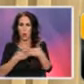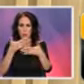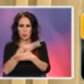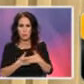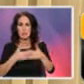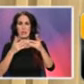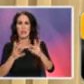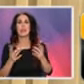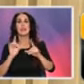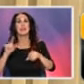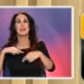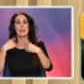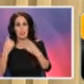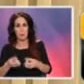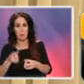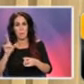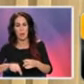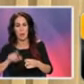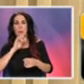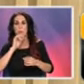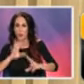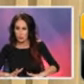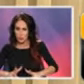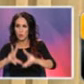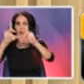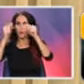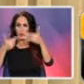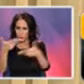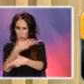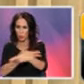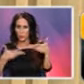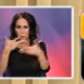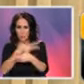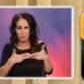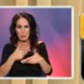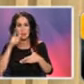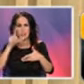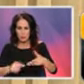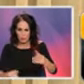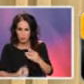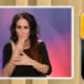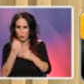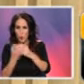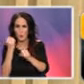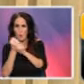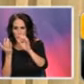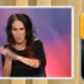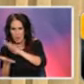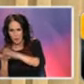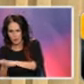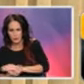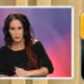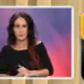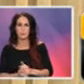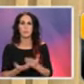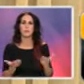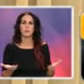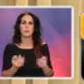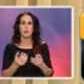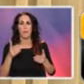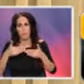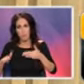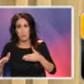em consequência, para o crescimento da economia e a criação de emprego. Fora da